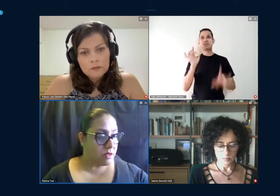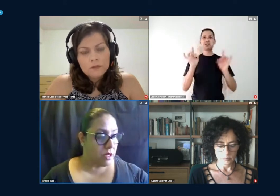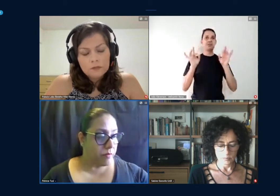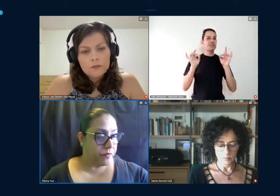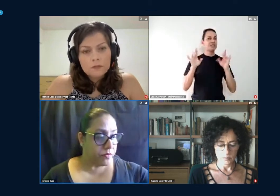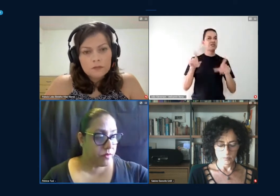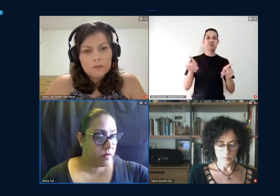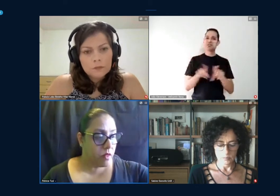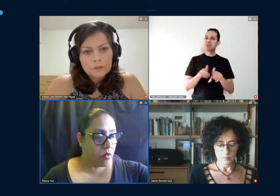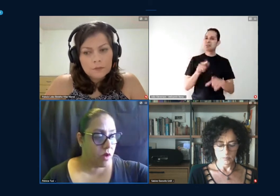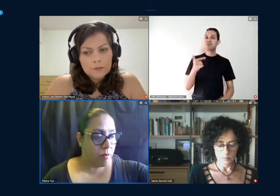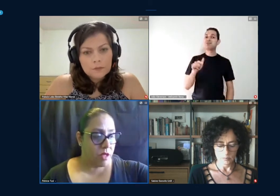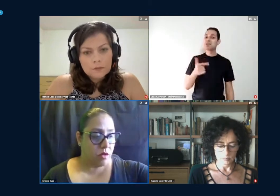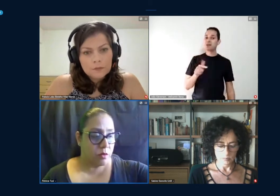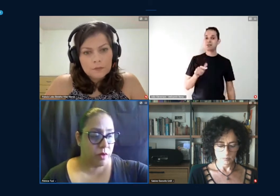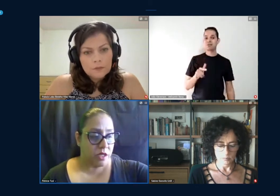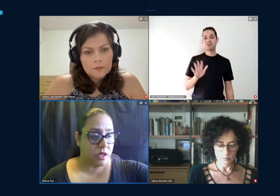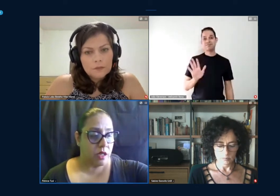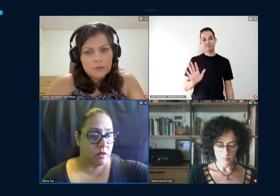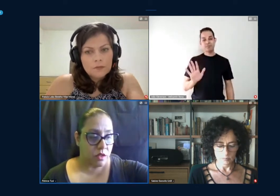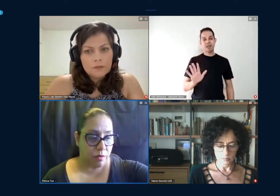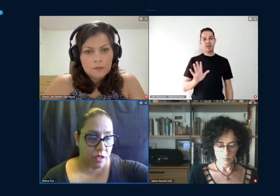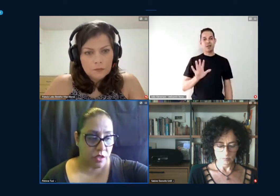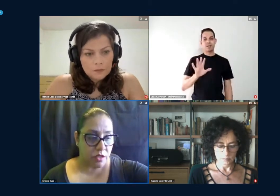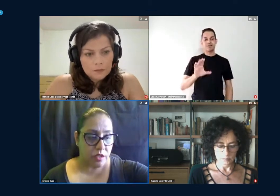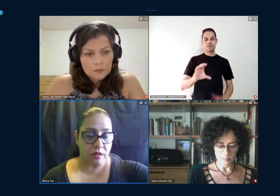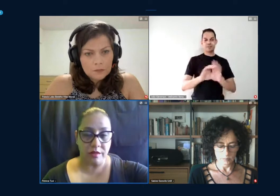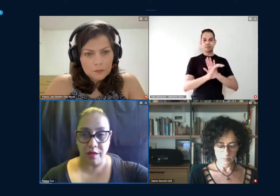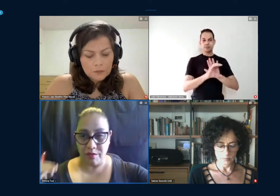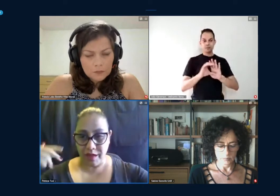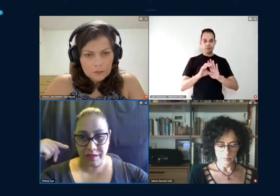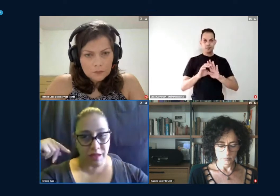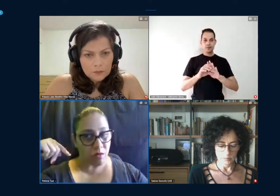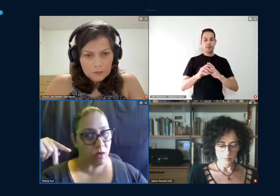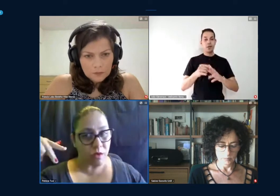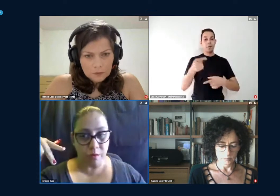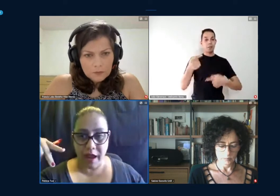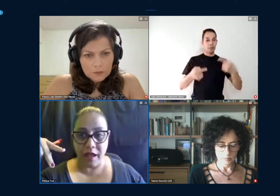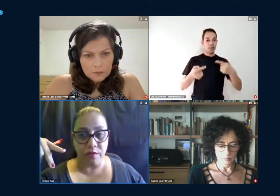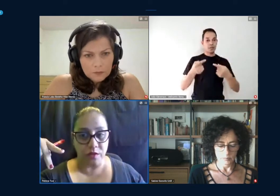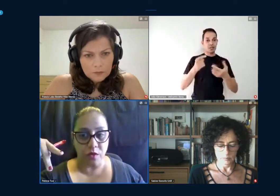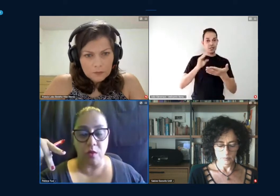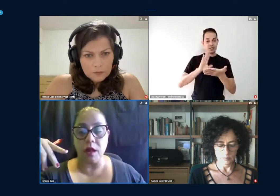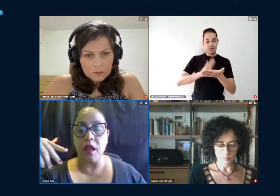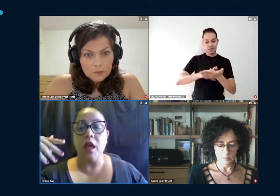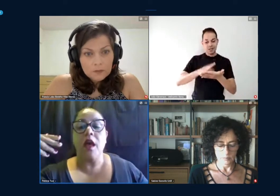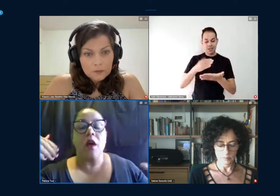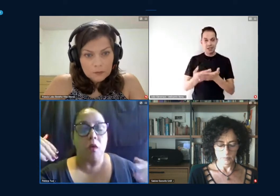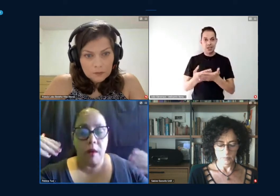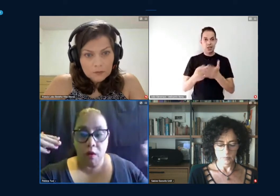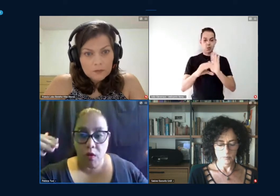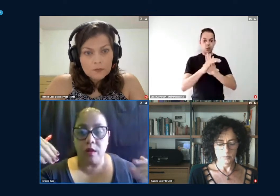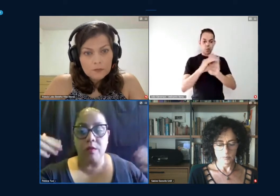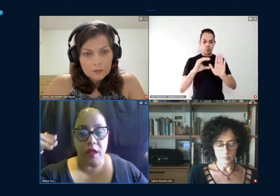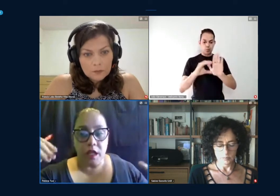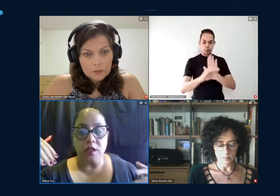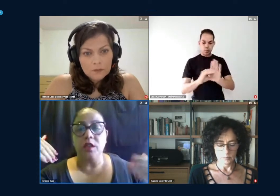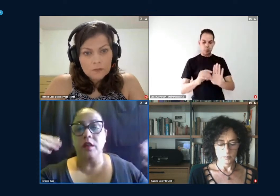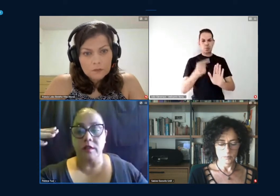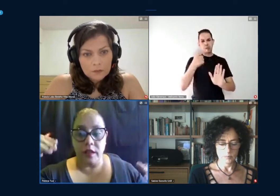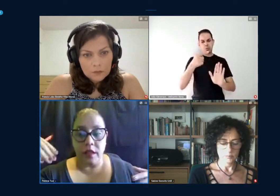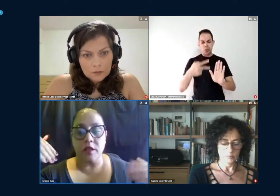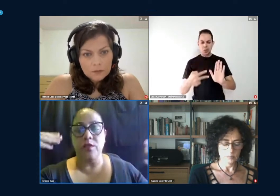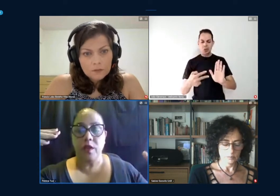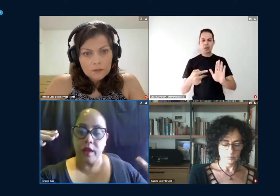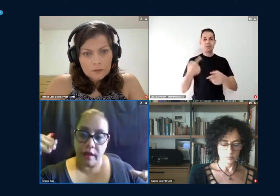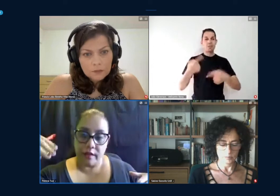eu diria para você, no capítulo de política linguística e política de tradução, trazer um ou dois parágrafos sobre uma outra política